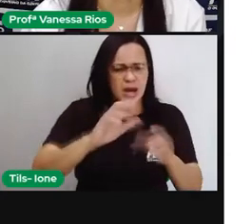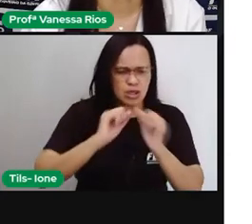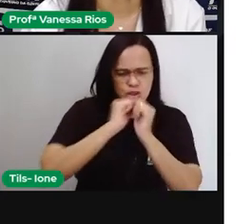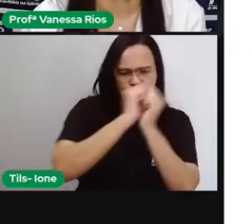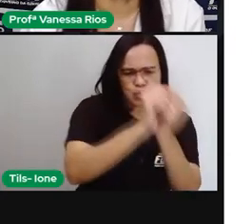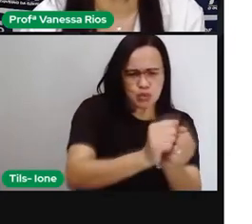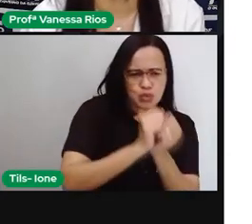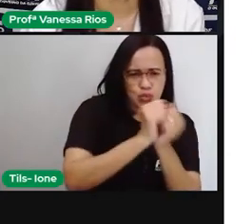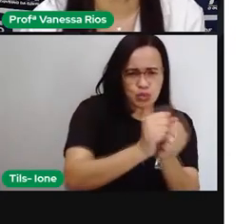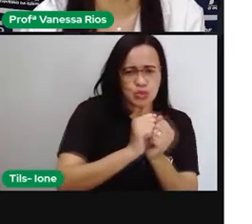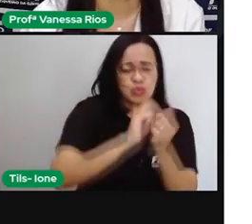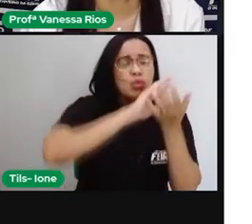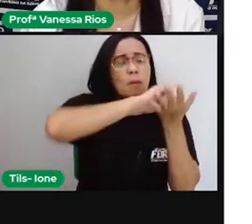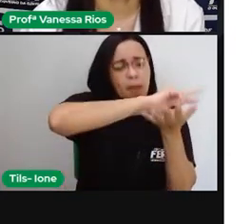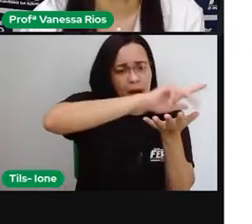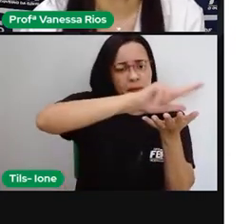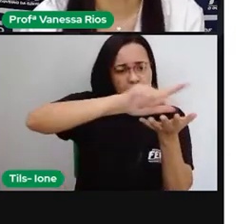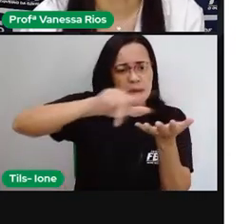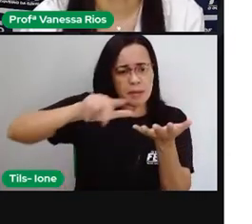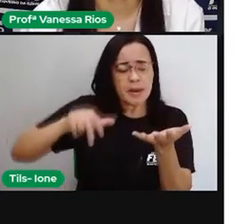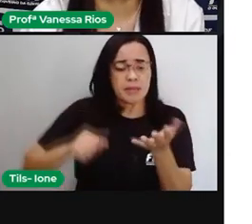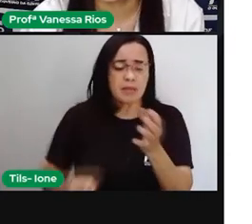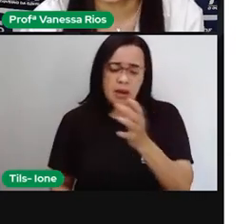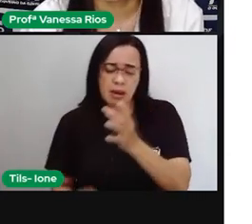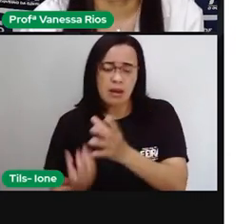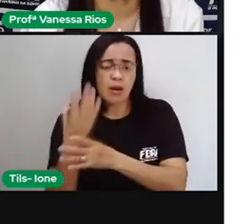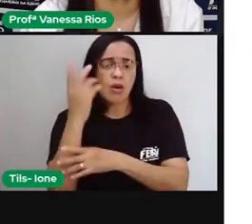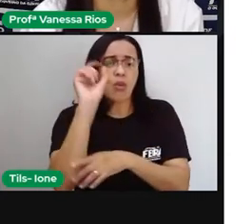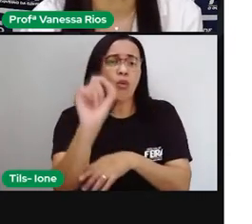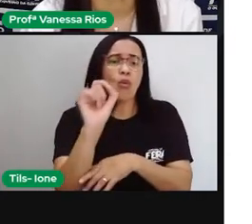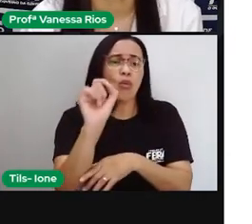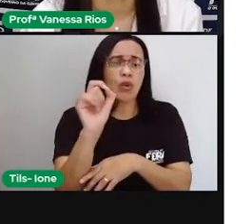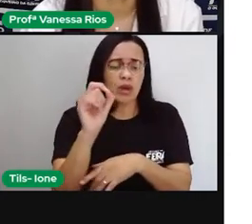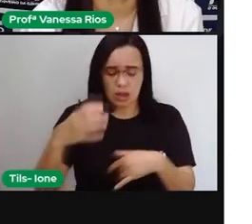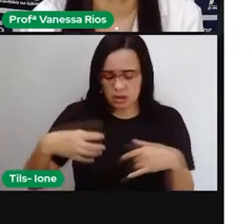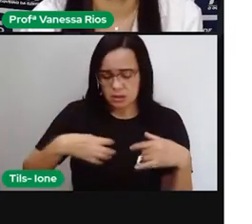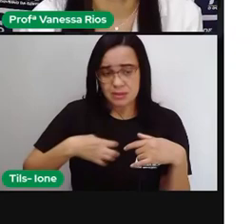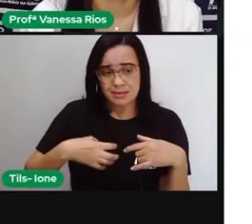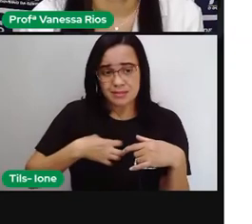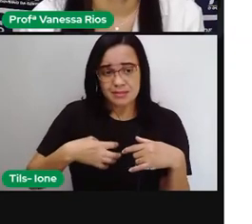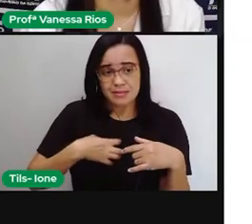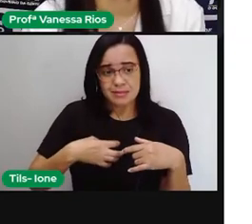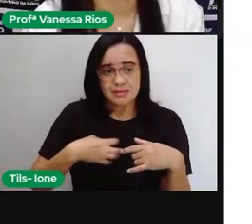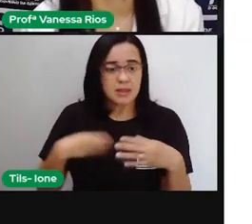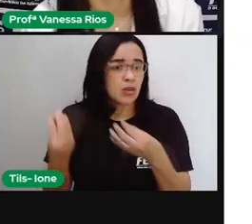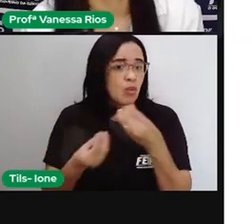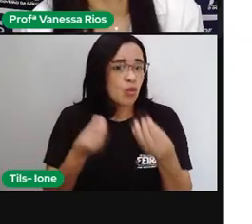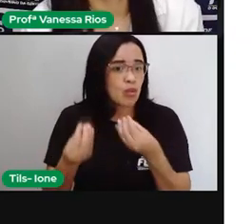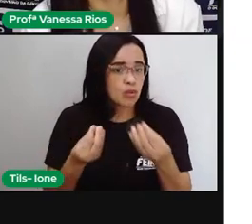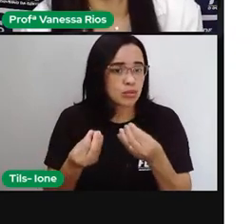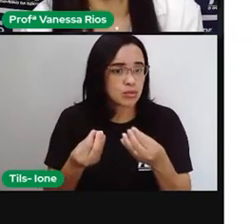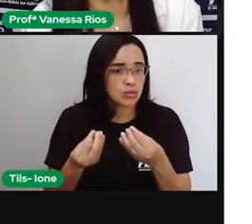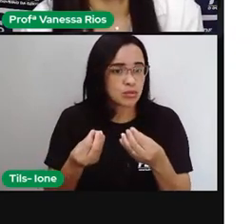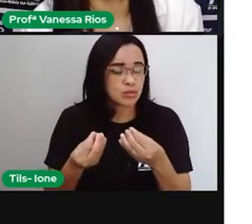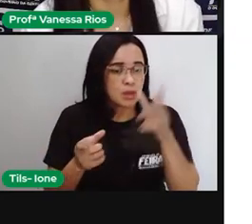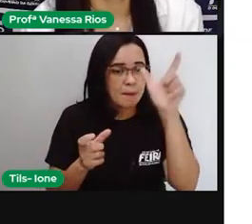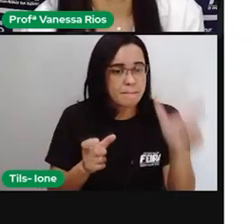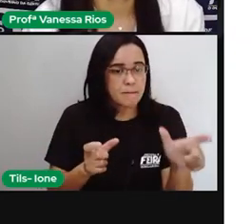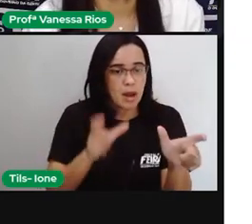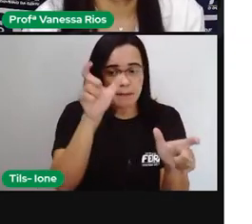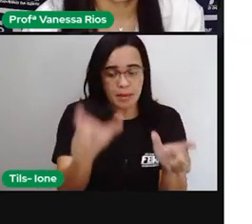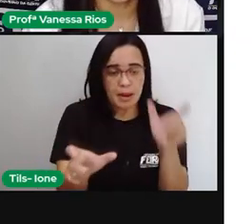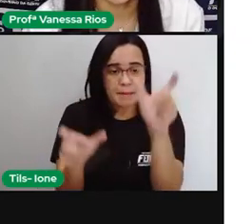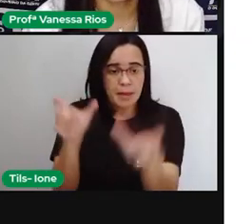a diversidade, aparecem aí sentimentos em relação às pessoas que aí já não é uma coisa boa, né? Já